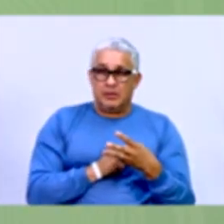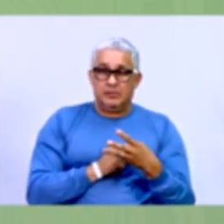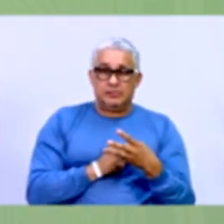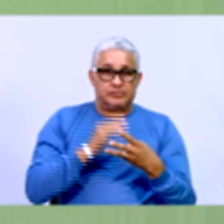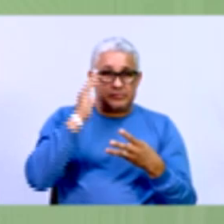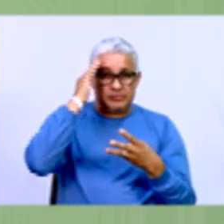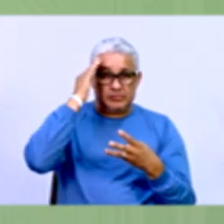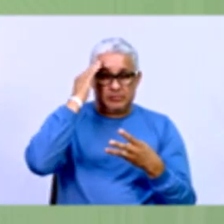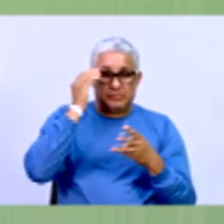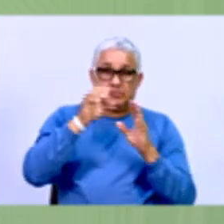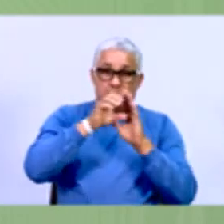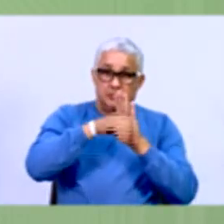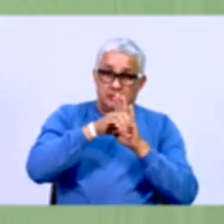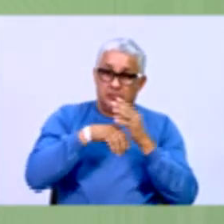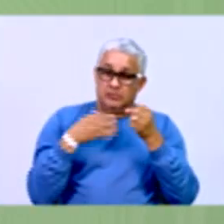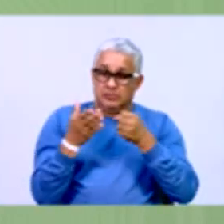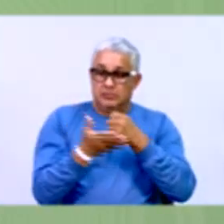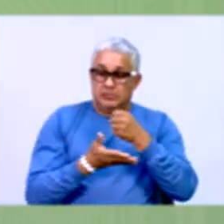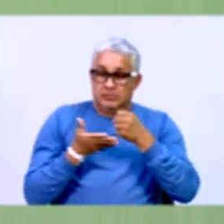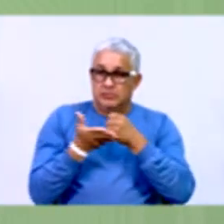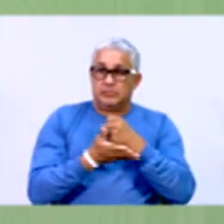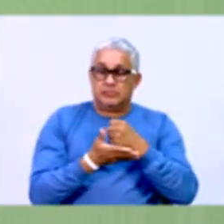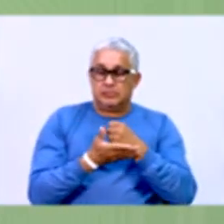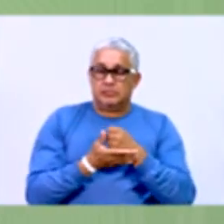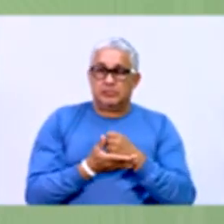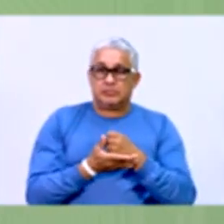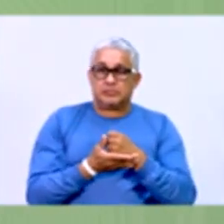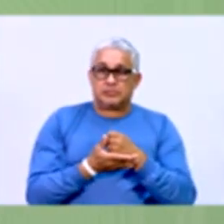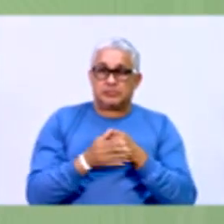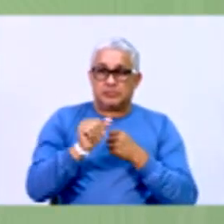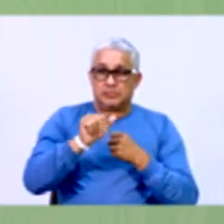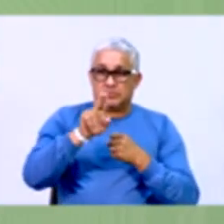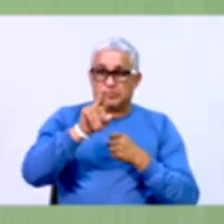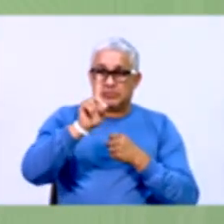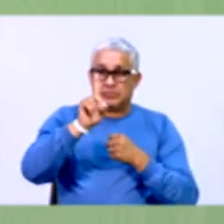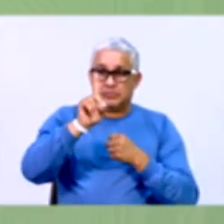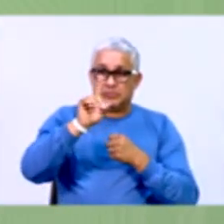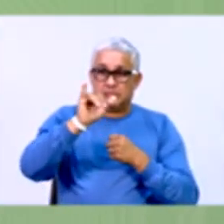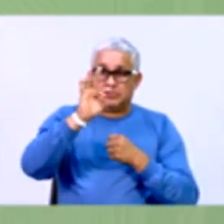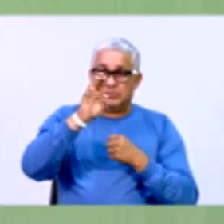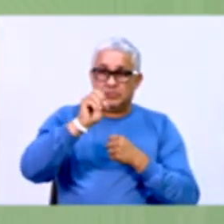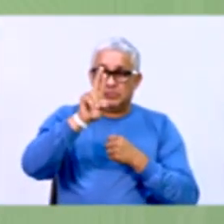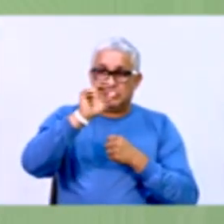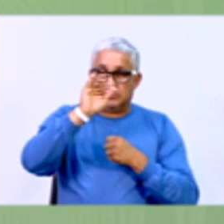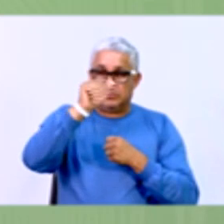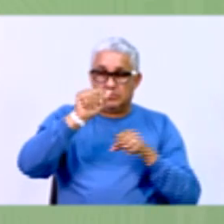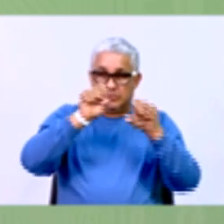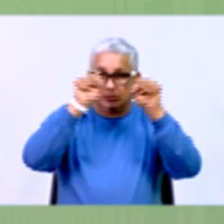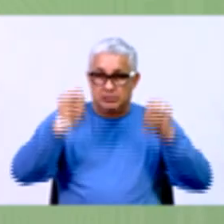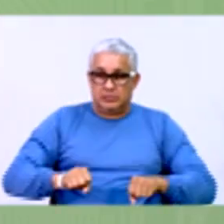Compreender os conceitos básicos de auditoria em sistemas computacionais,